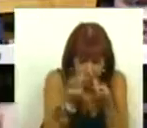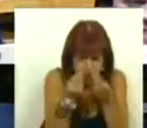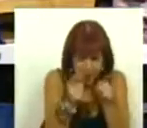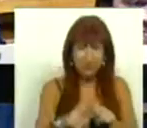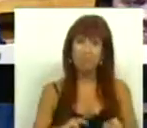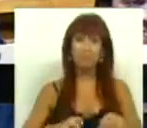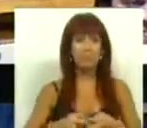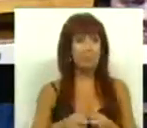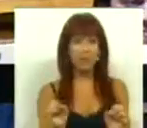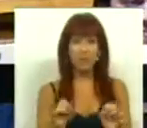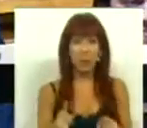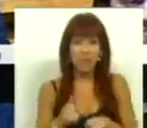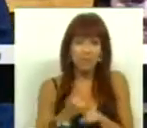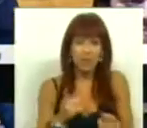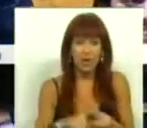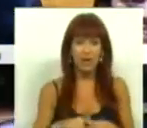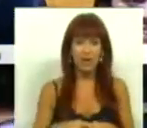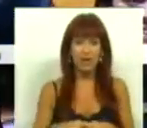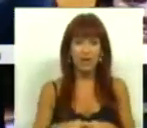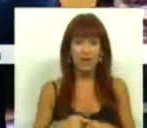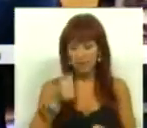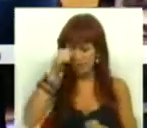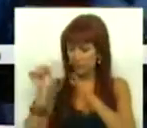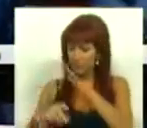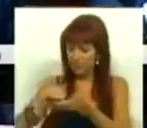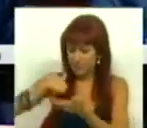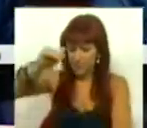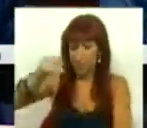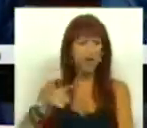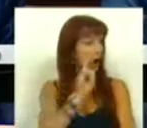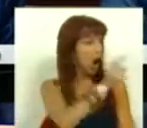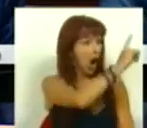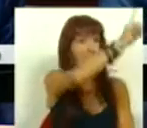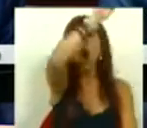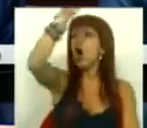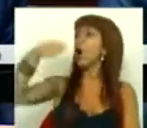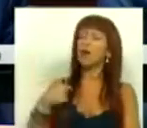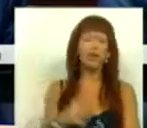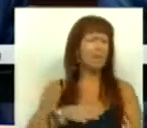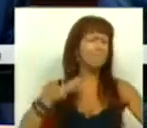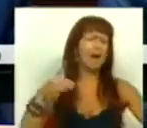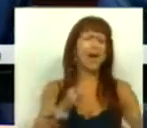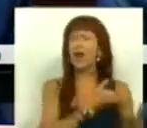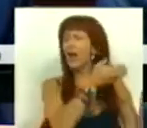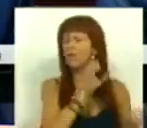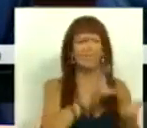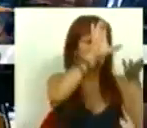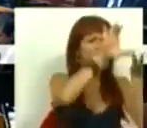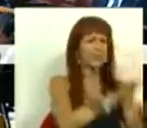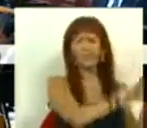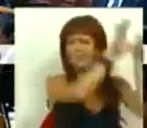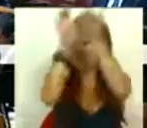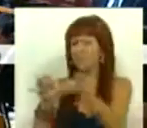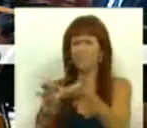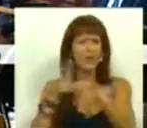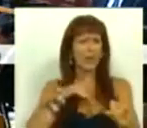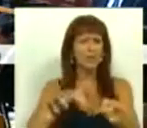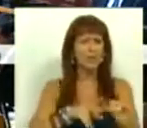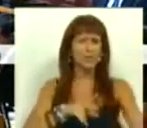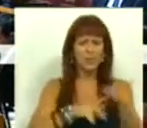teria problemas, pois teria os cofres cheios com aquilo que seria o maior contribuinte nacional de sempre,